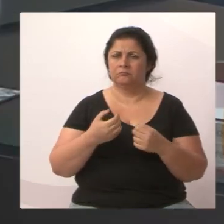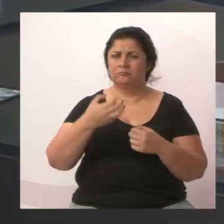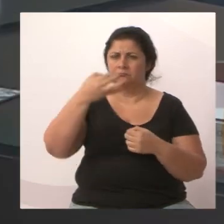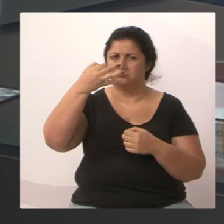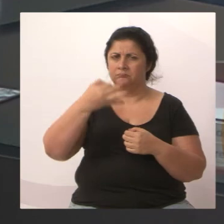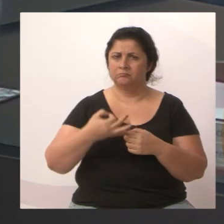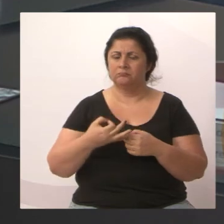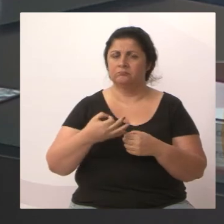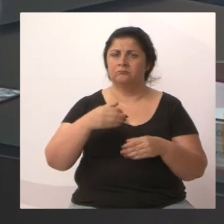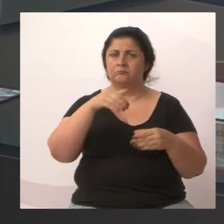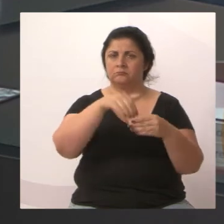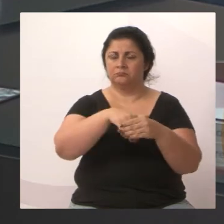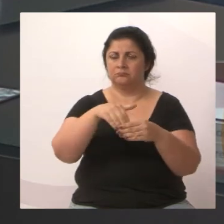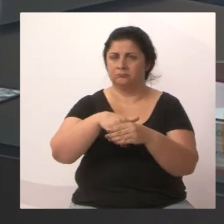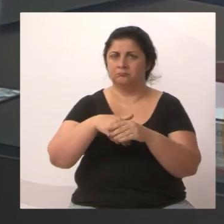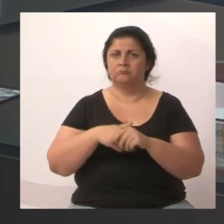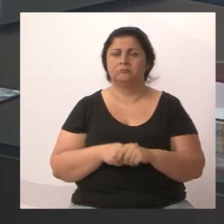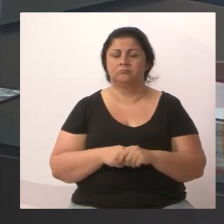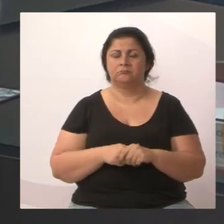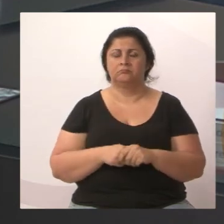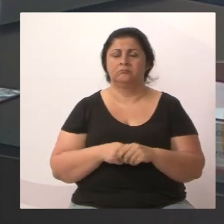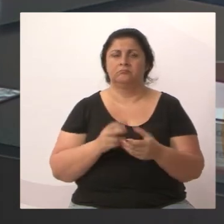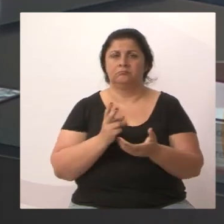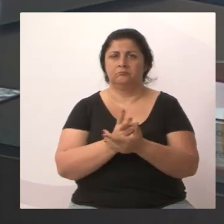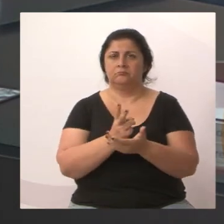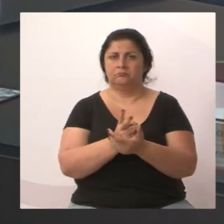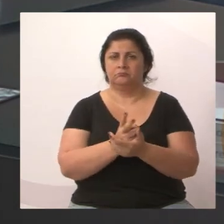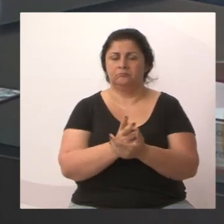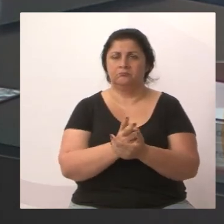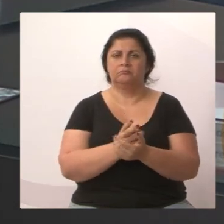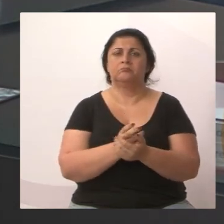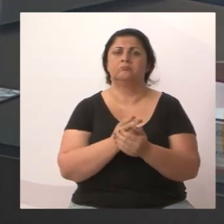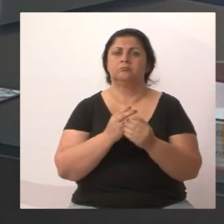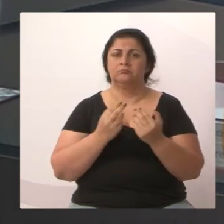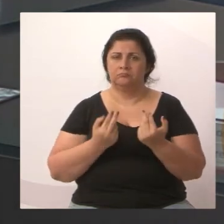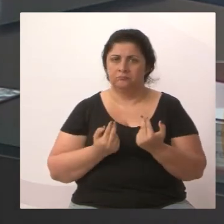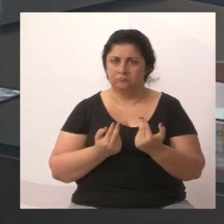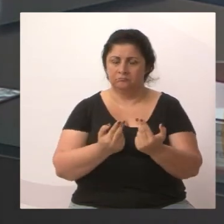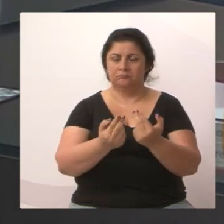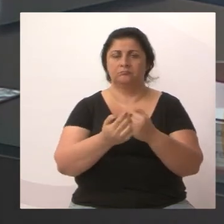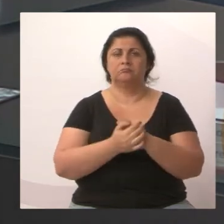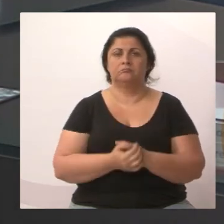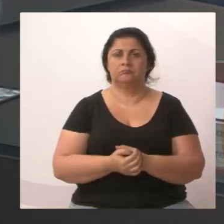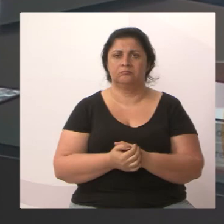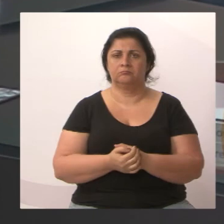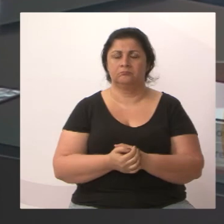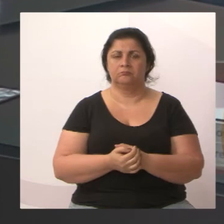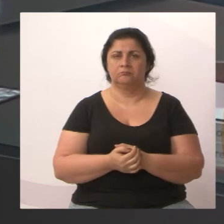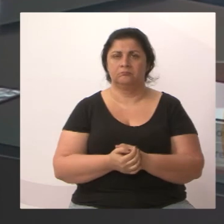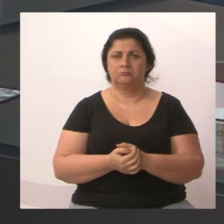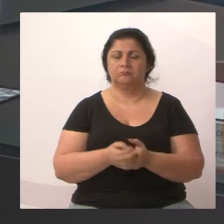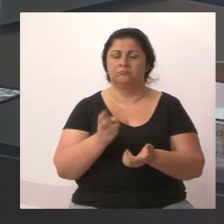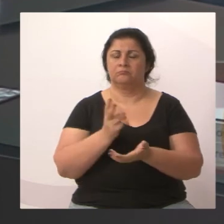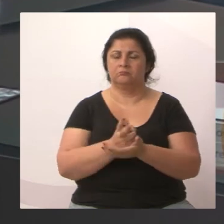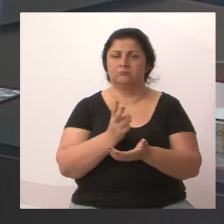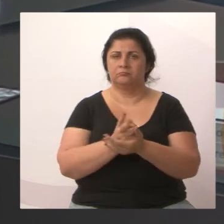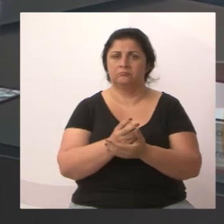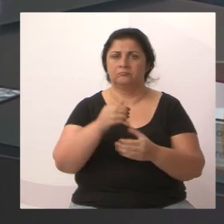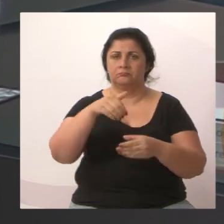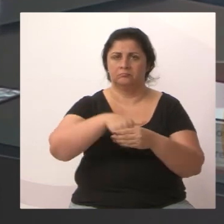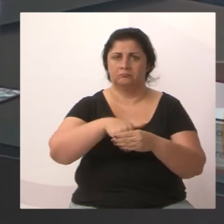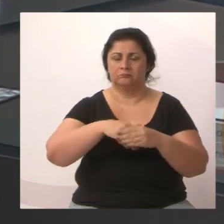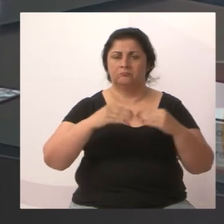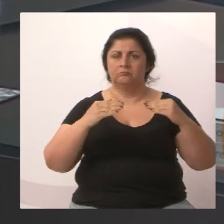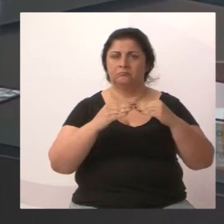votações, de votar a primeira vez nos projetos e seguir sempre as votações. E eu, toda vez, eu votei